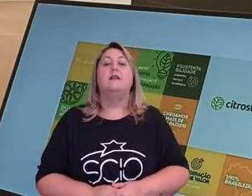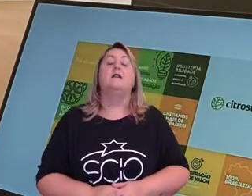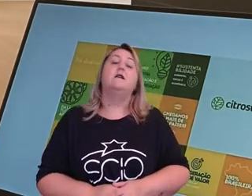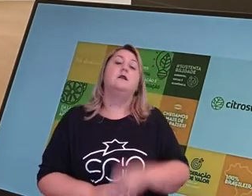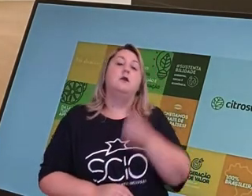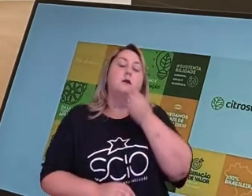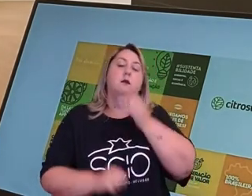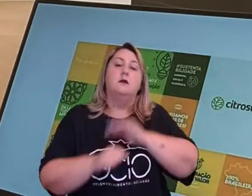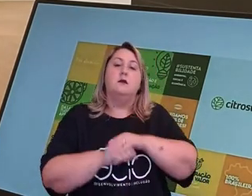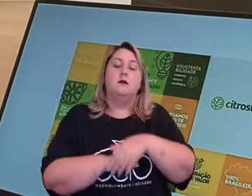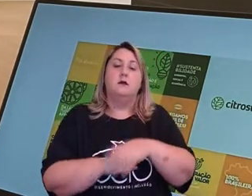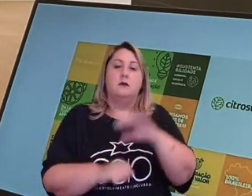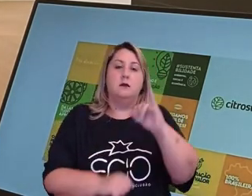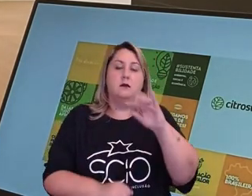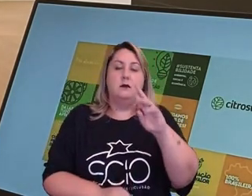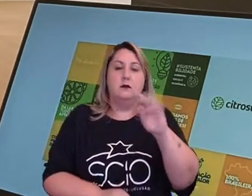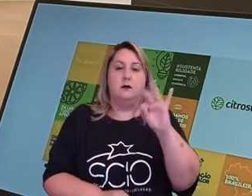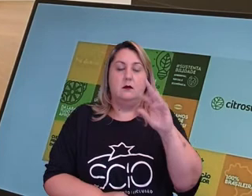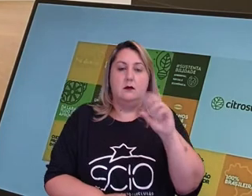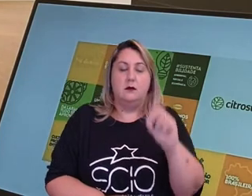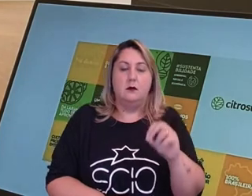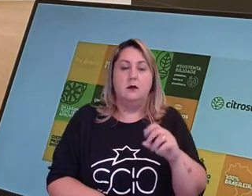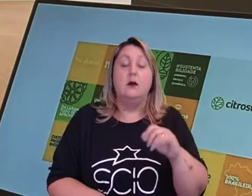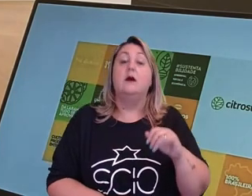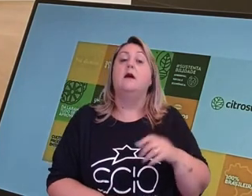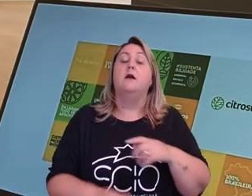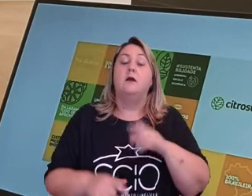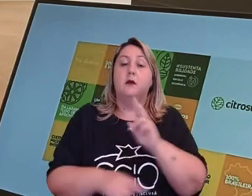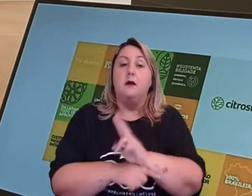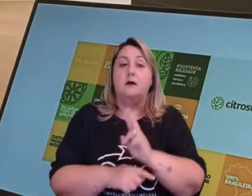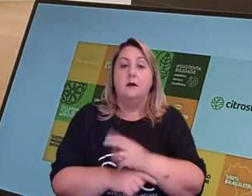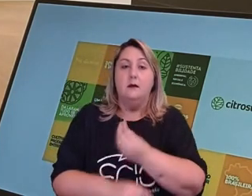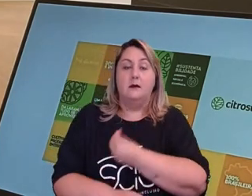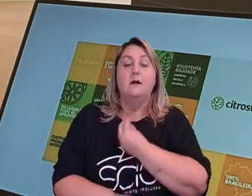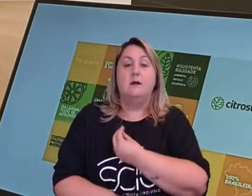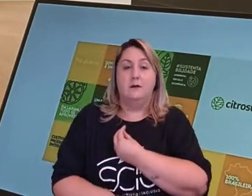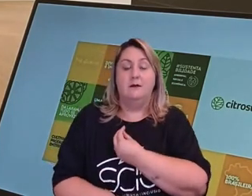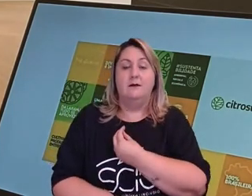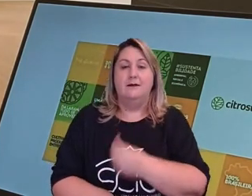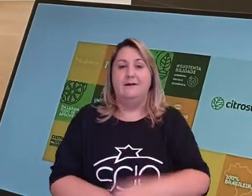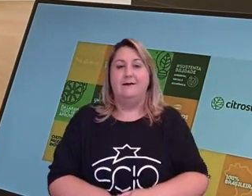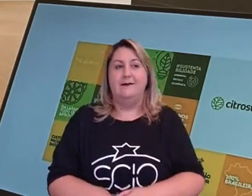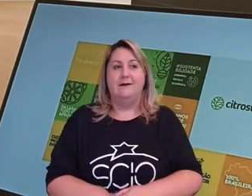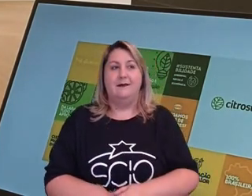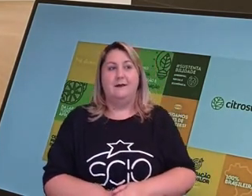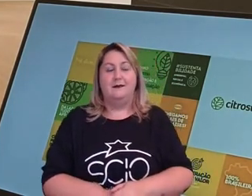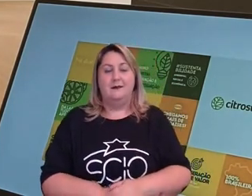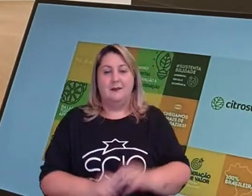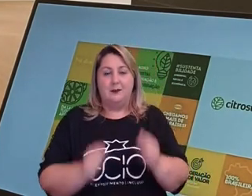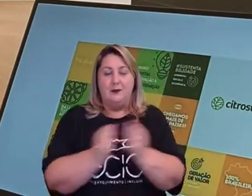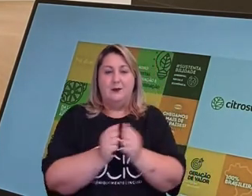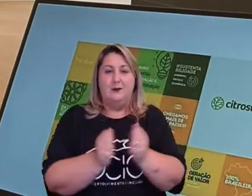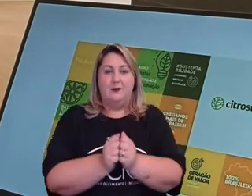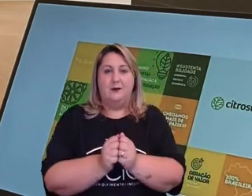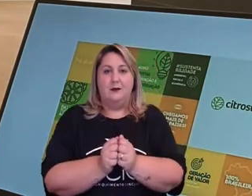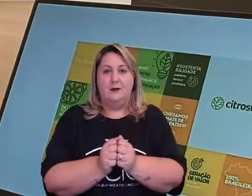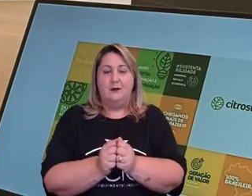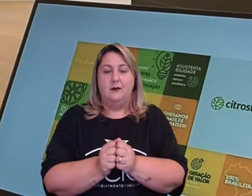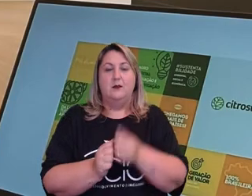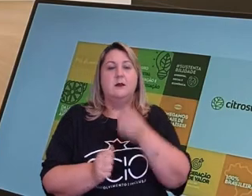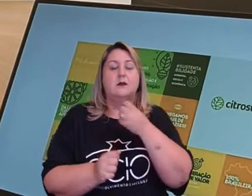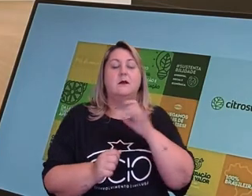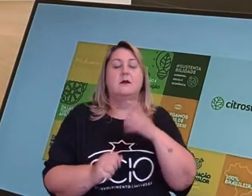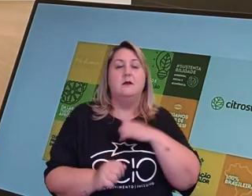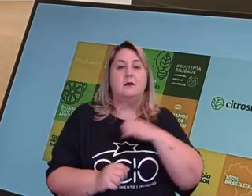valor da Citrosuco, preservar a vida e a gente poder seguir em frente, desenvolvendo e criando novos